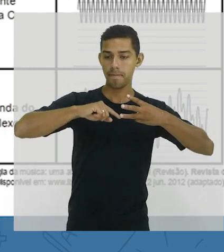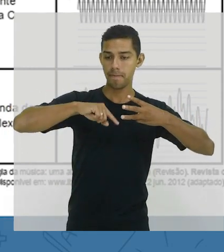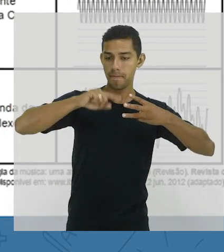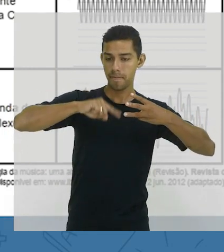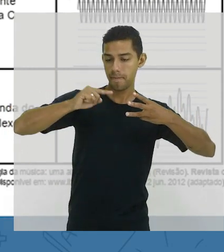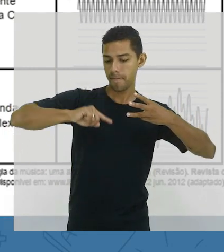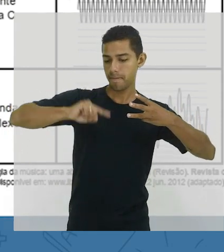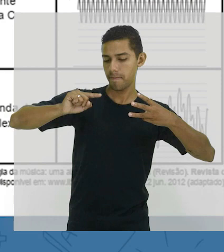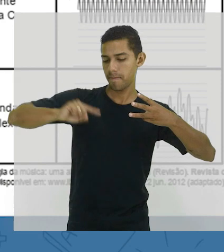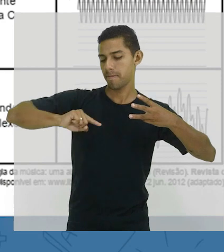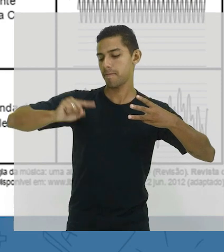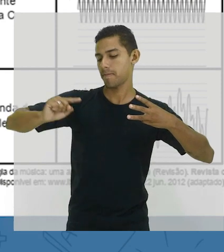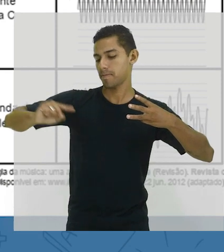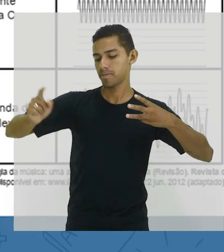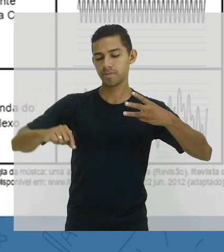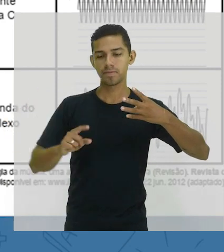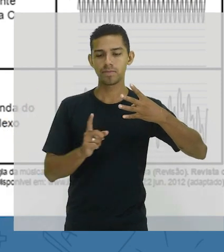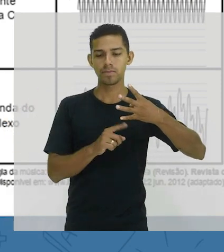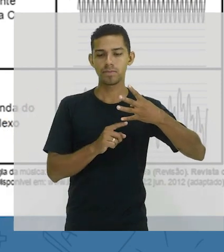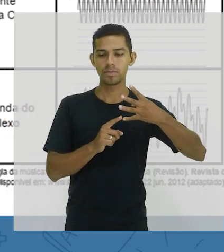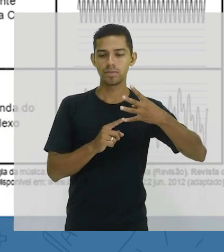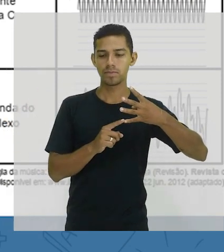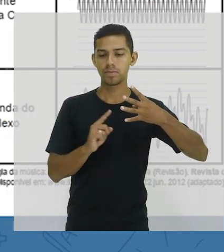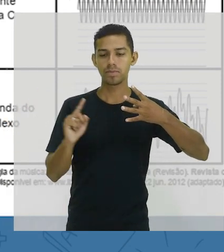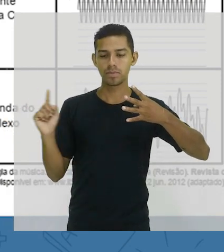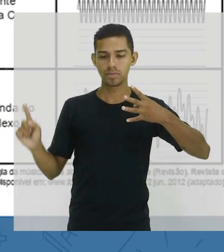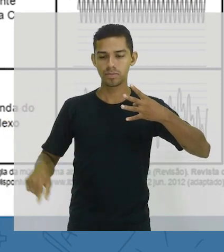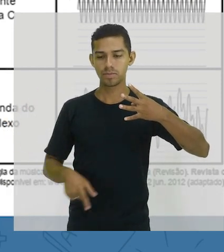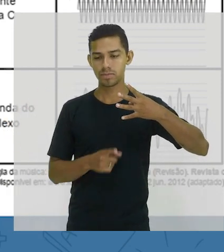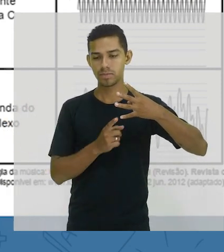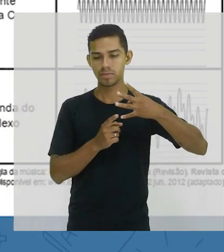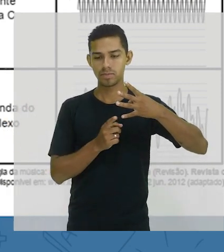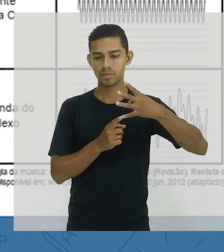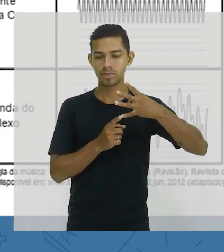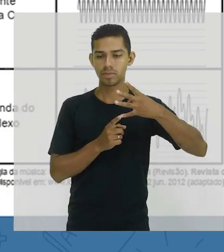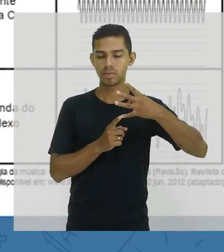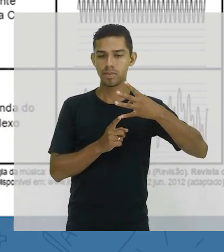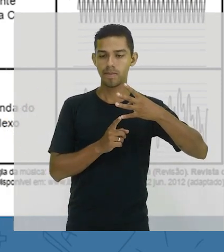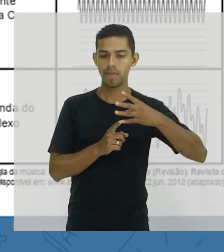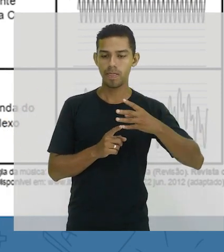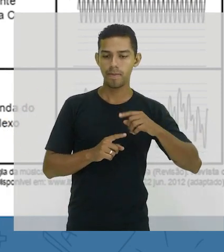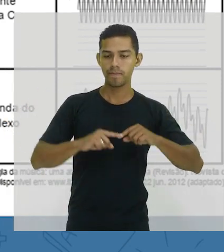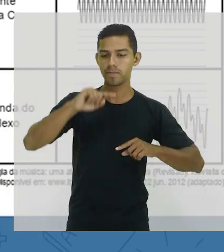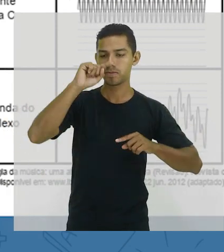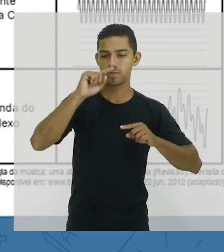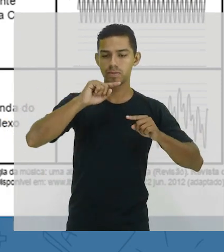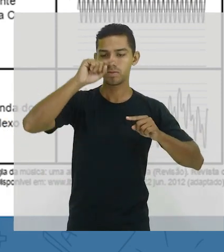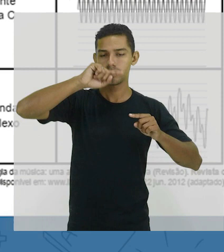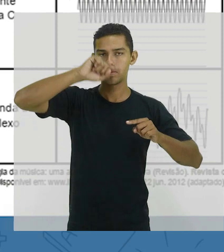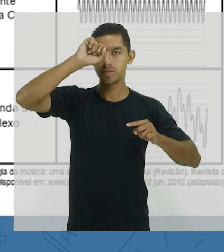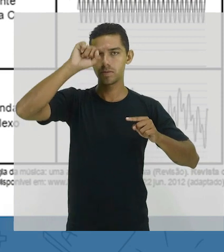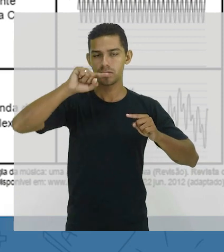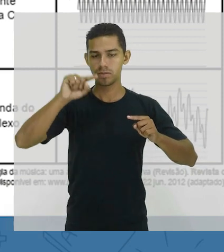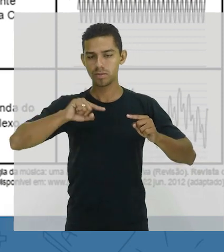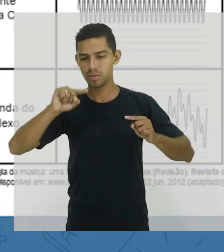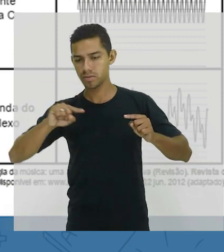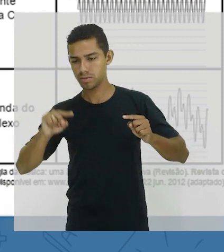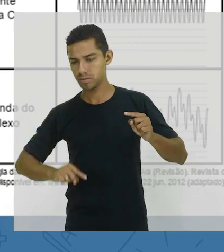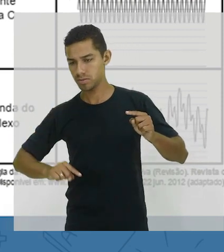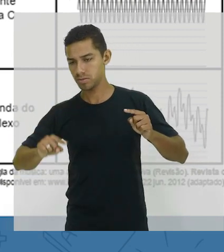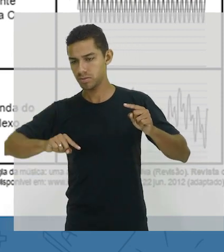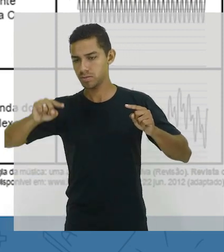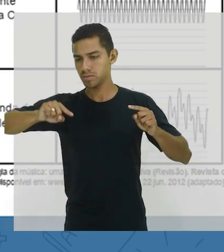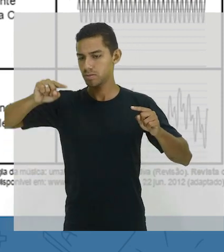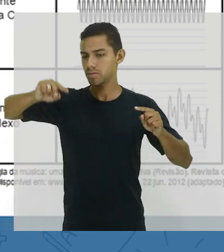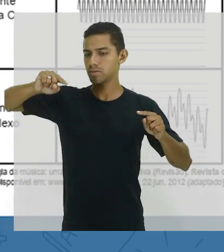maior do que a B, né? E eu tenho o formato da onda do som complexo, né? Que ela já vai oscilando mais, né?